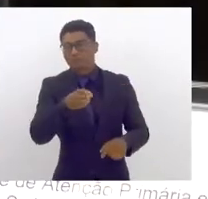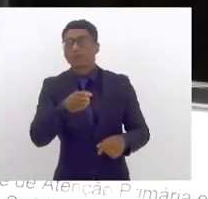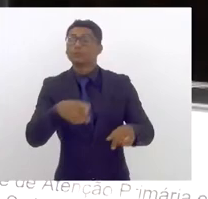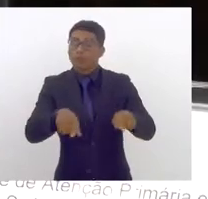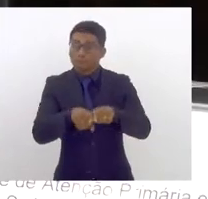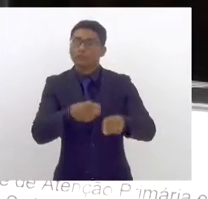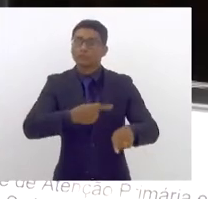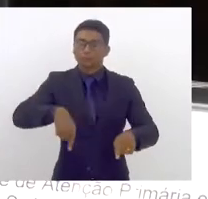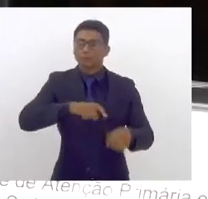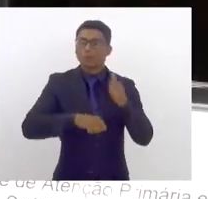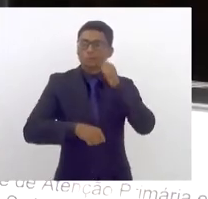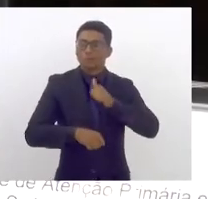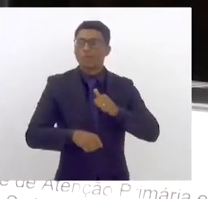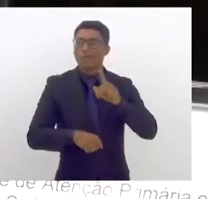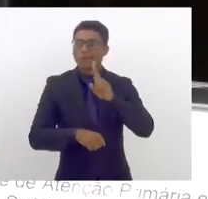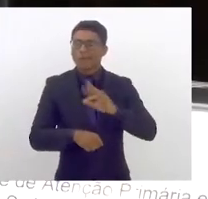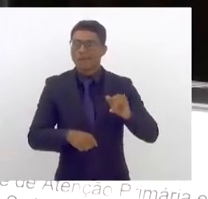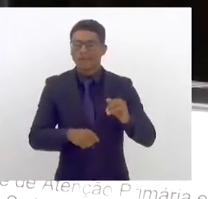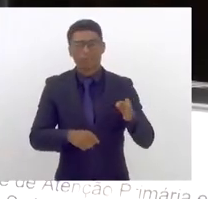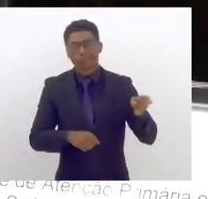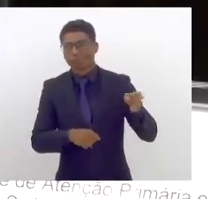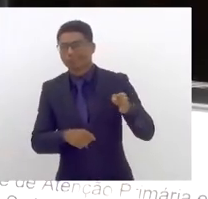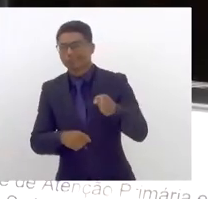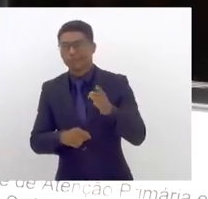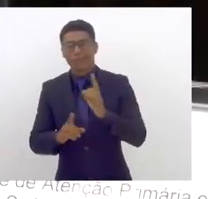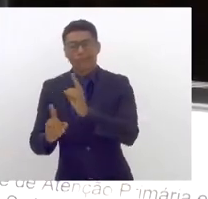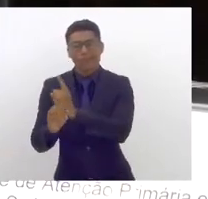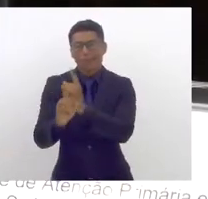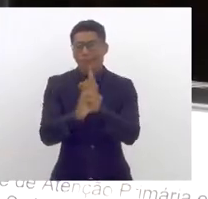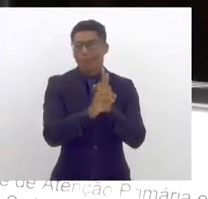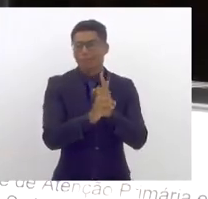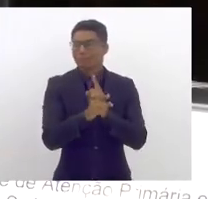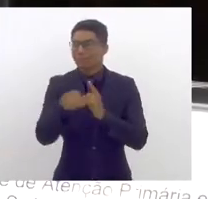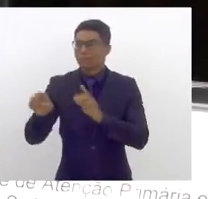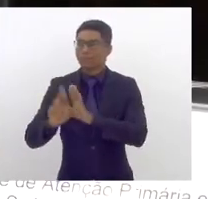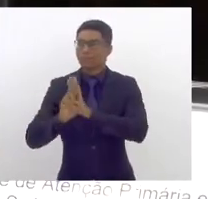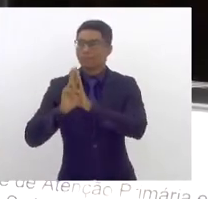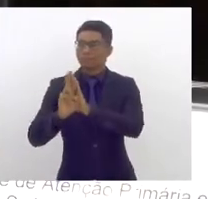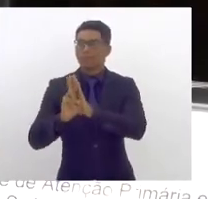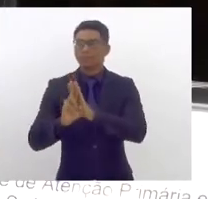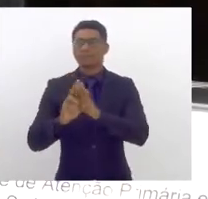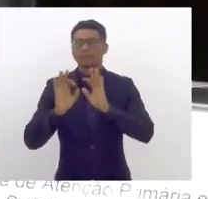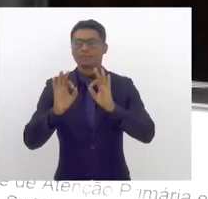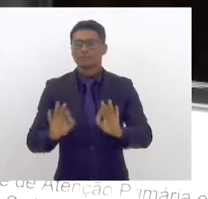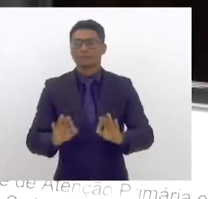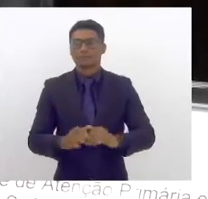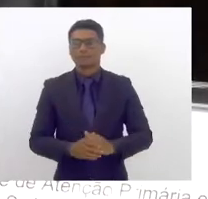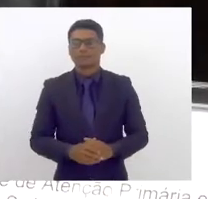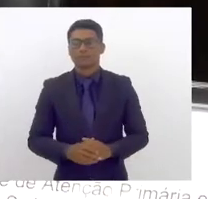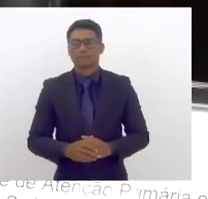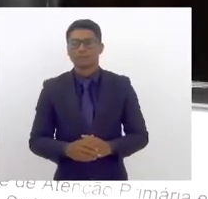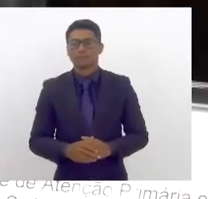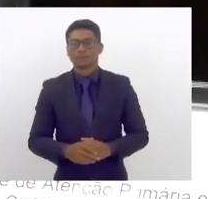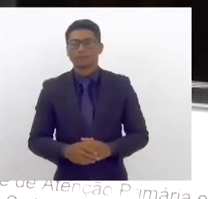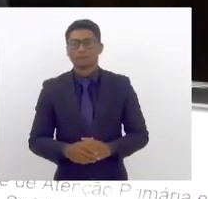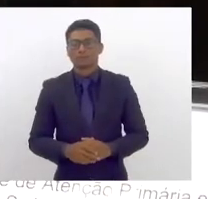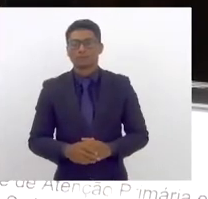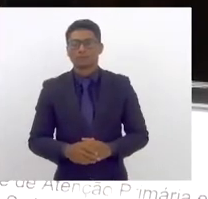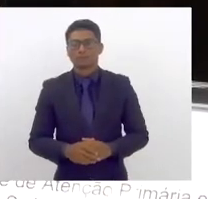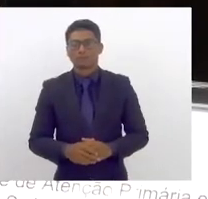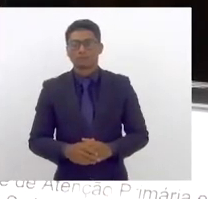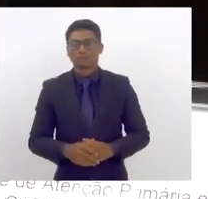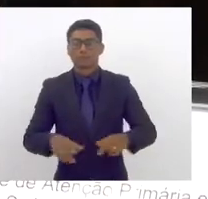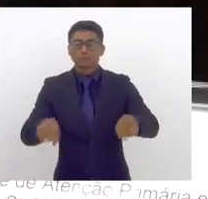mulheres nos encontraremos e temos em você uma representante pública do povo e das mulheres muito obrigado e aqui eu queria de